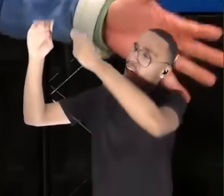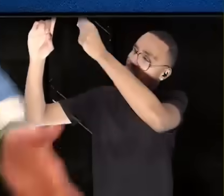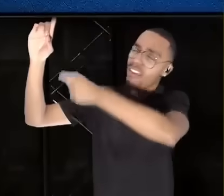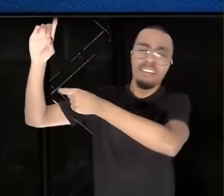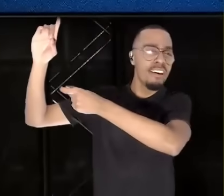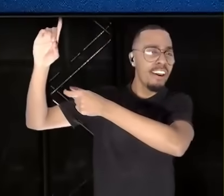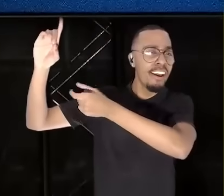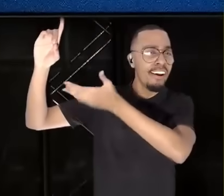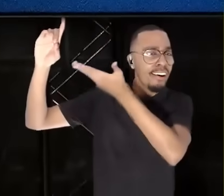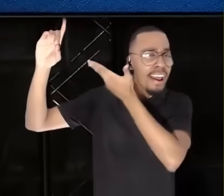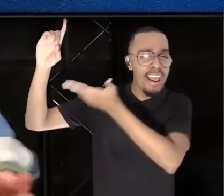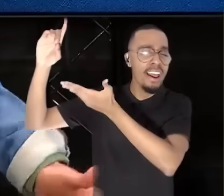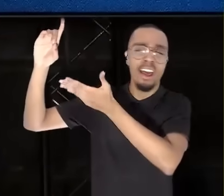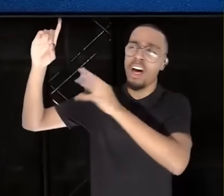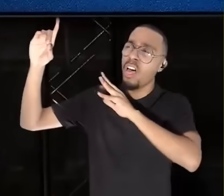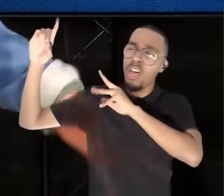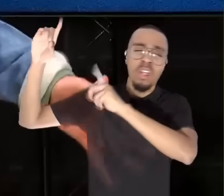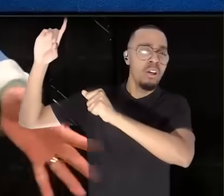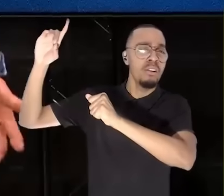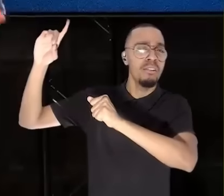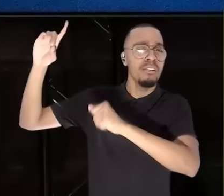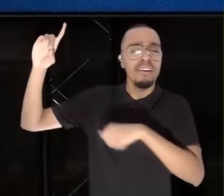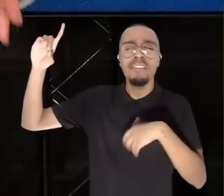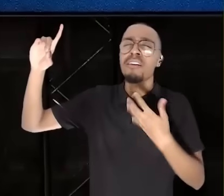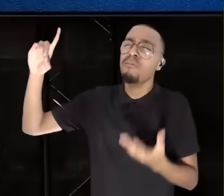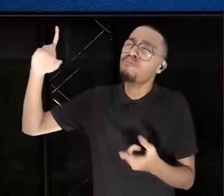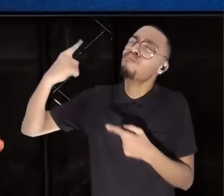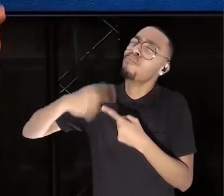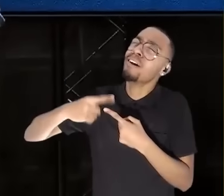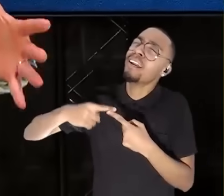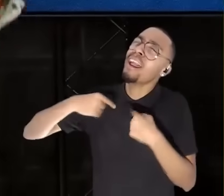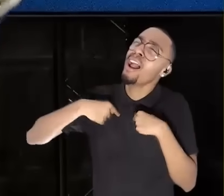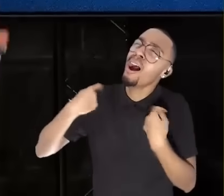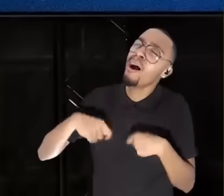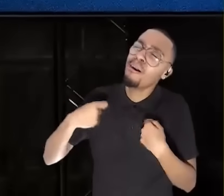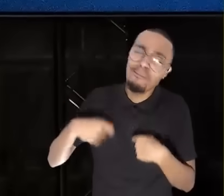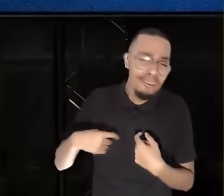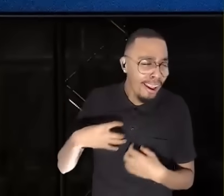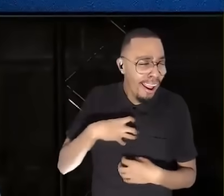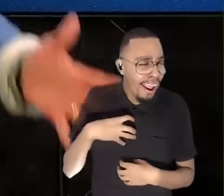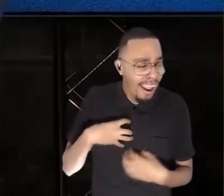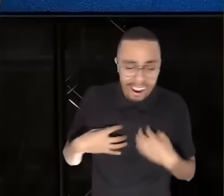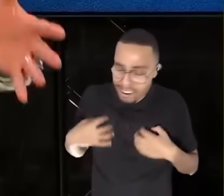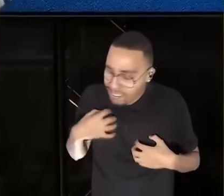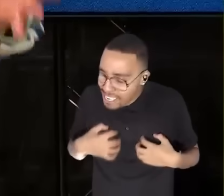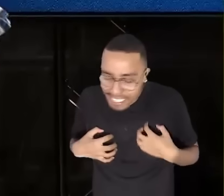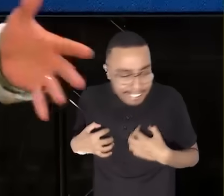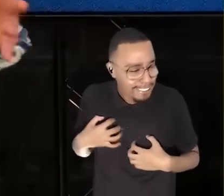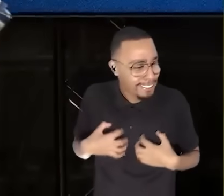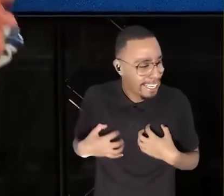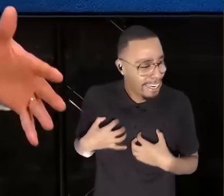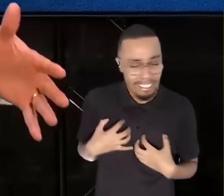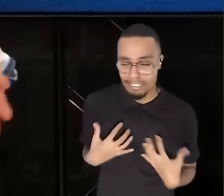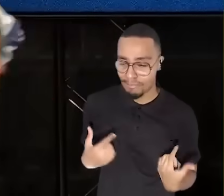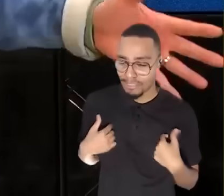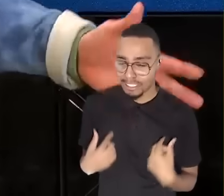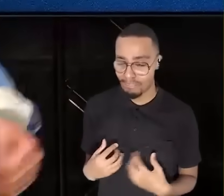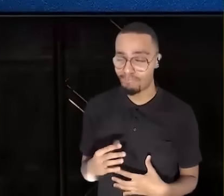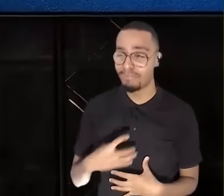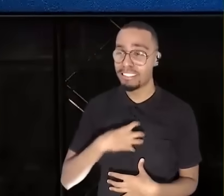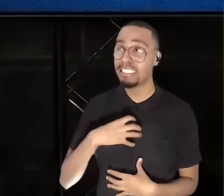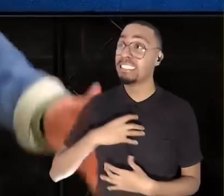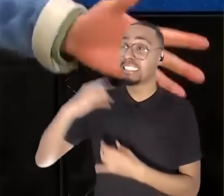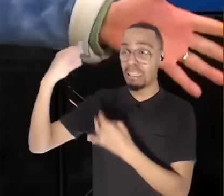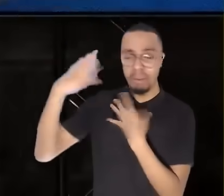for traído, eu serei tudo o que você precisa, então por que eu me sinto um desgraçado? Então por que eu me sinto uma pessoa